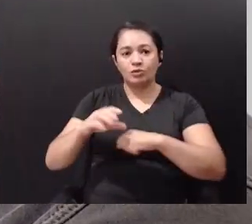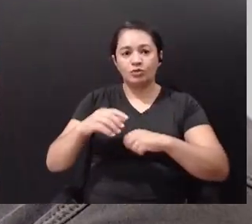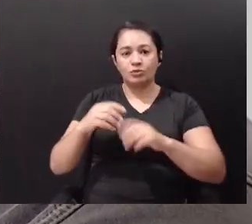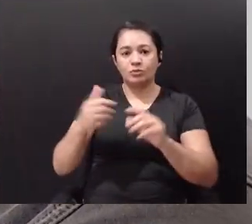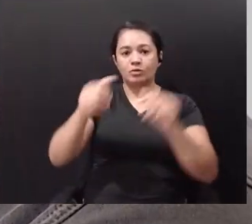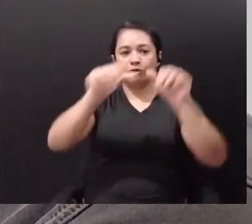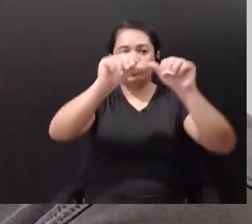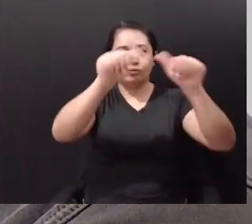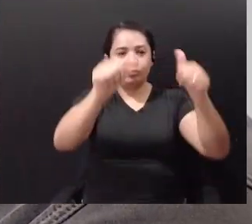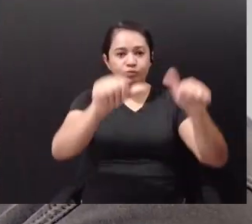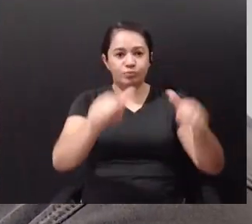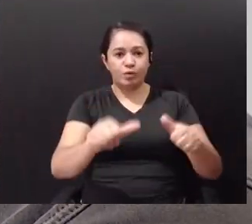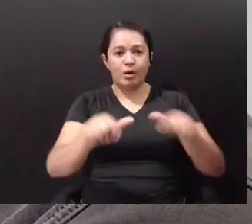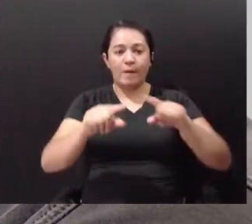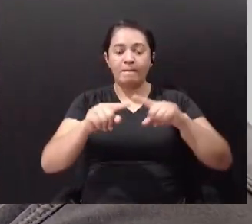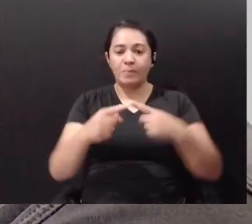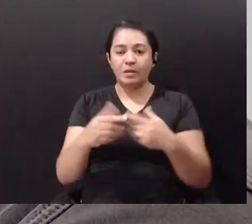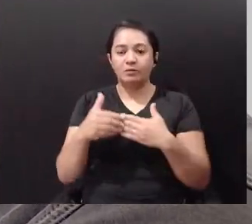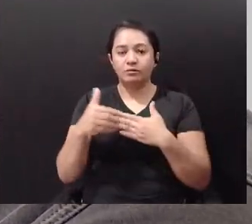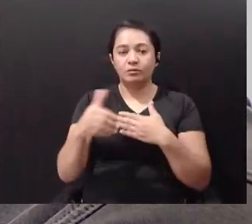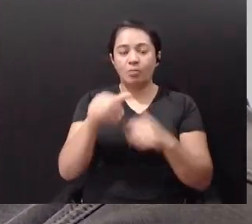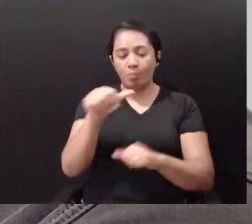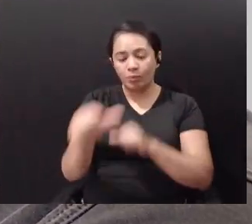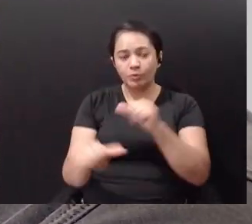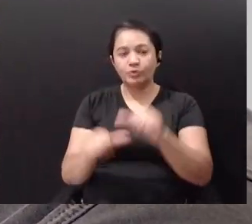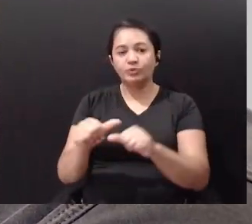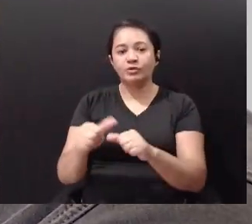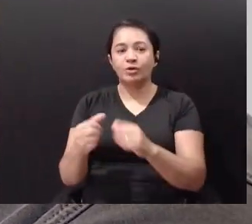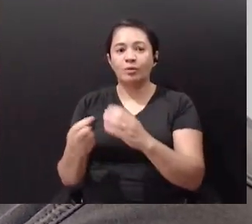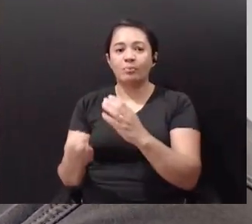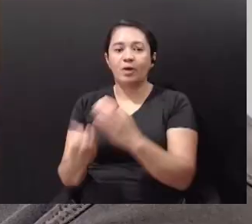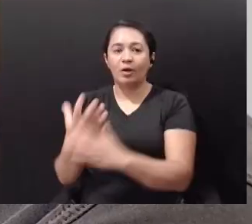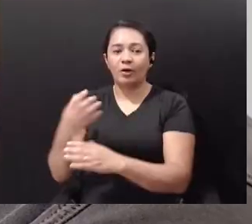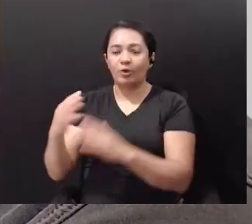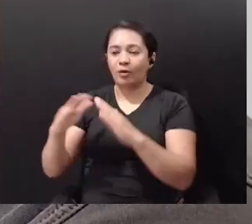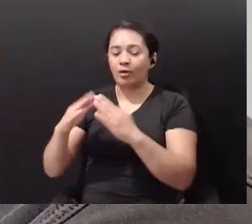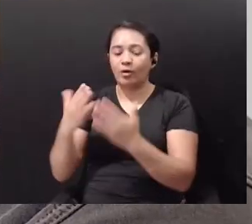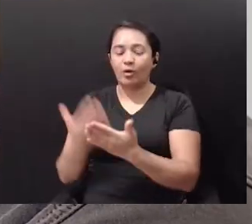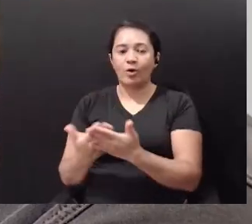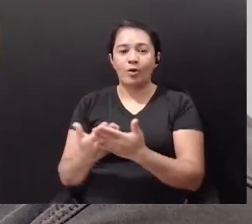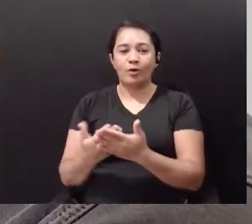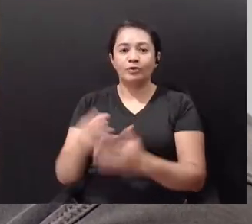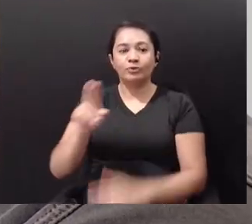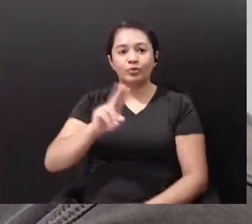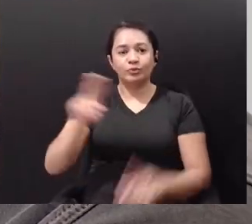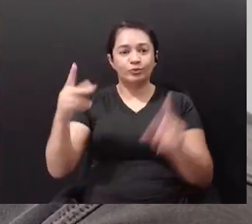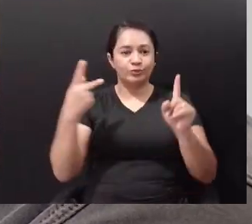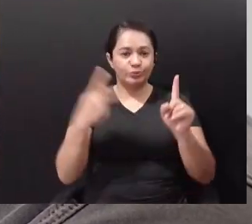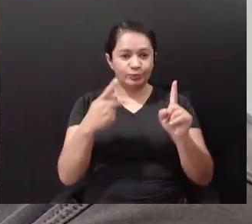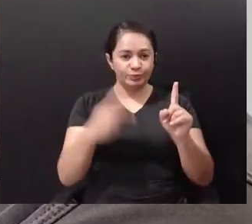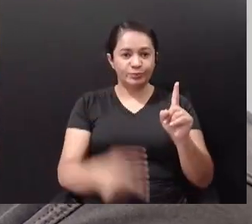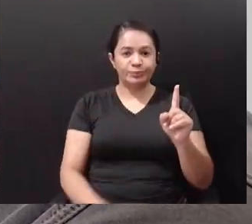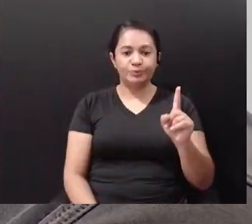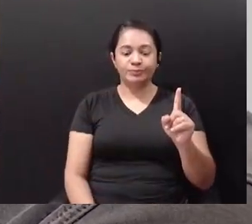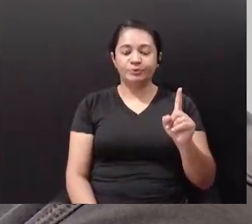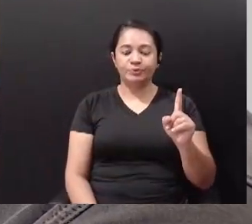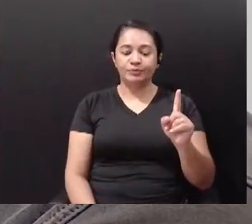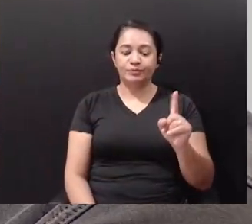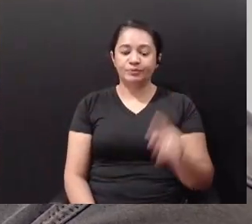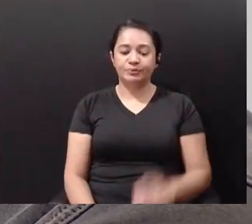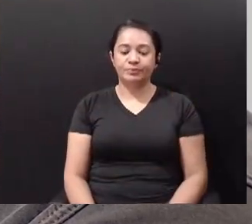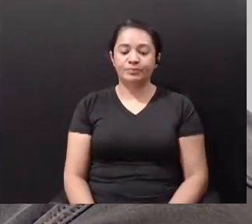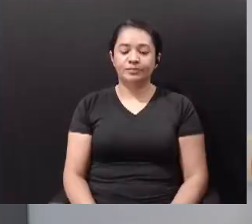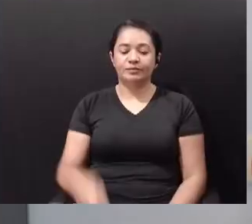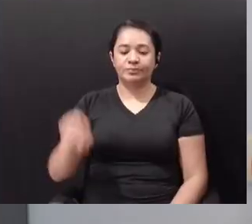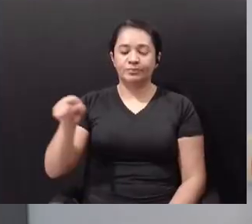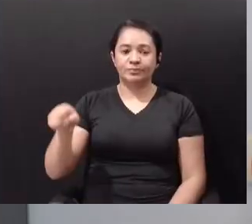que depois isso foi alterado para a construção de um colégio que foi colocado no Largo do João Beval, no atual Largo